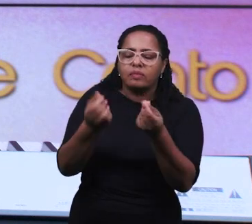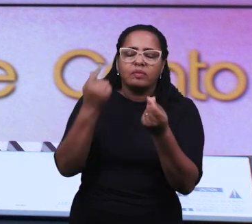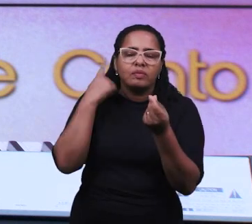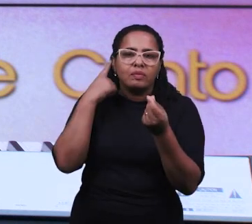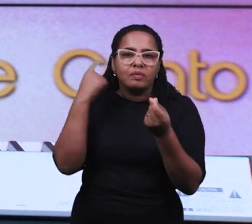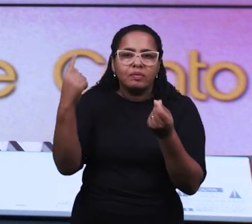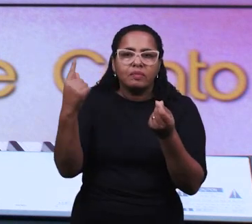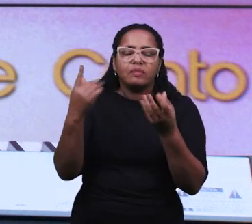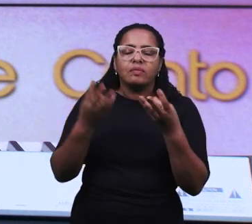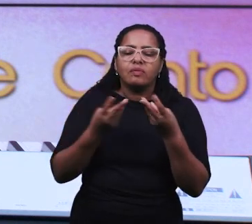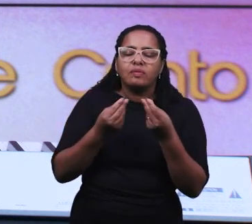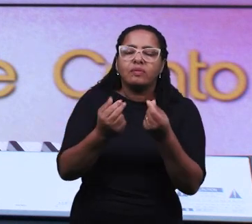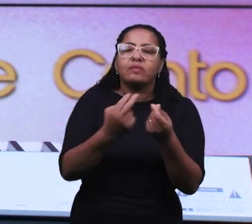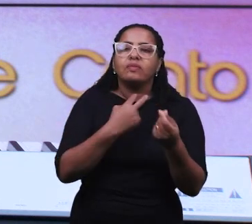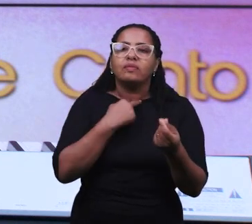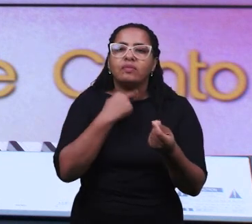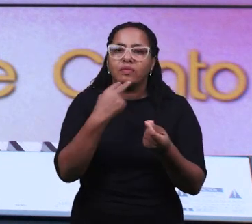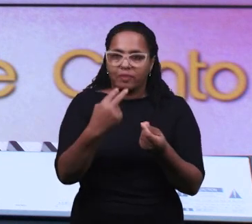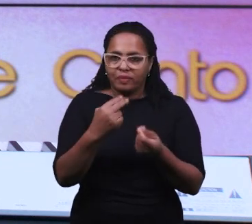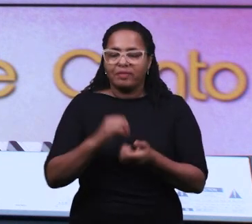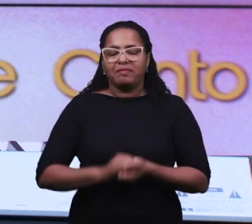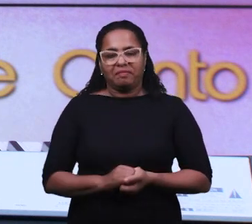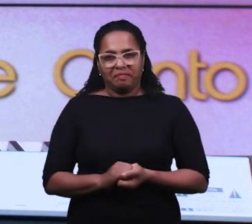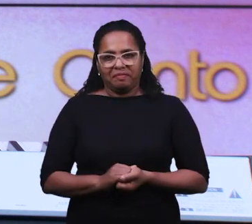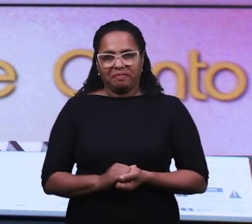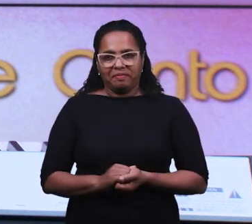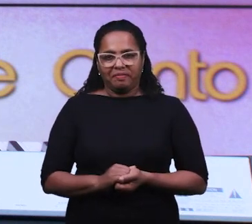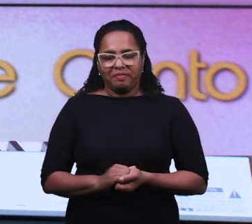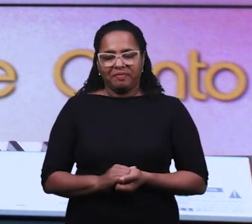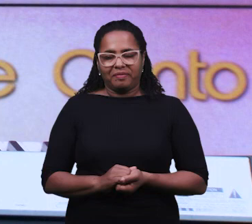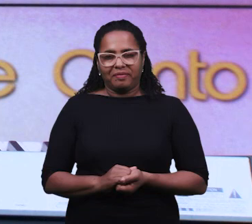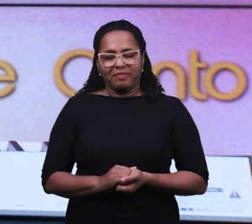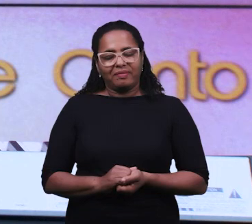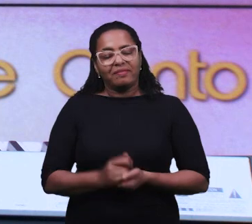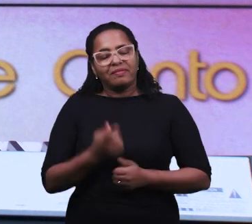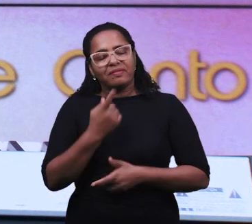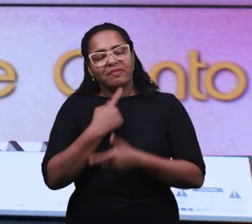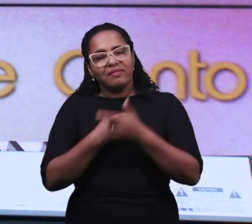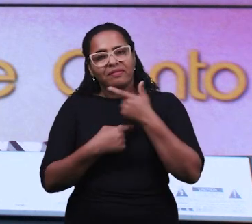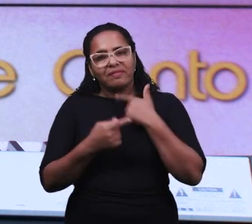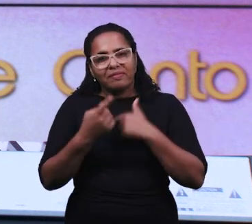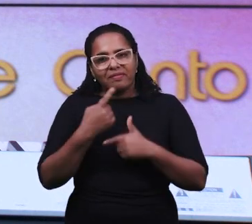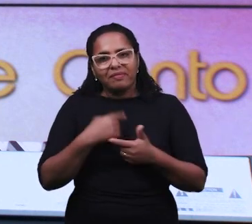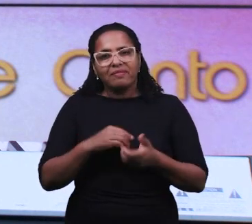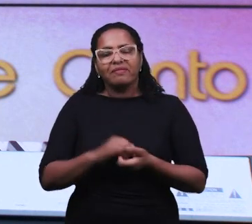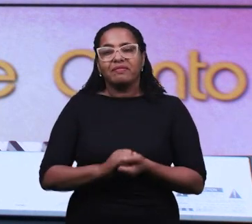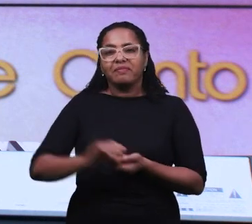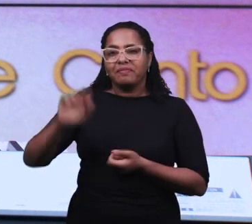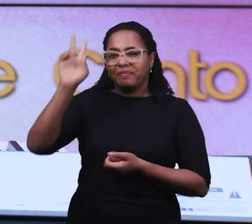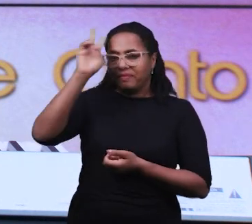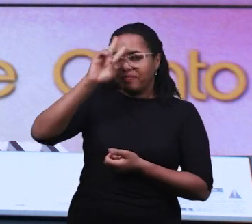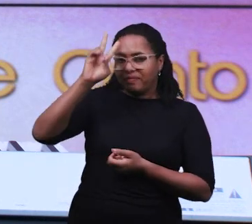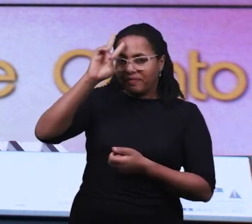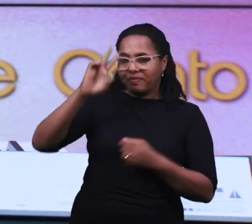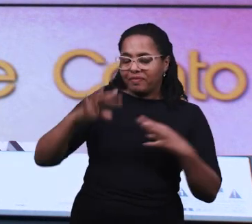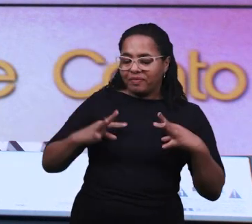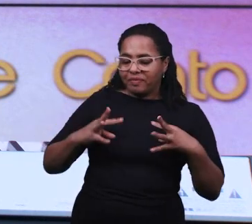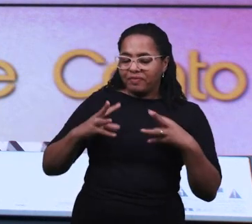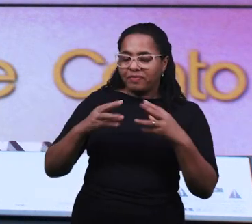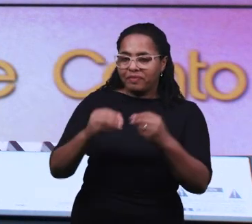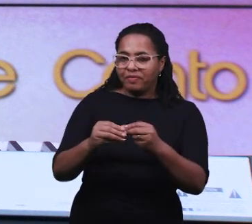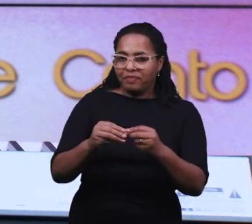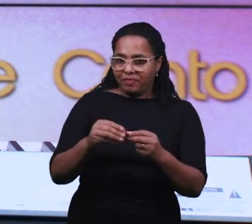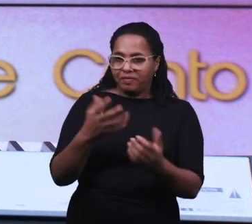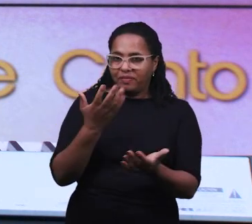do som, a qualidade da voz em si. Nós queremos ainda lembrar que todas